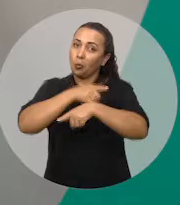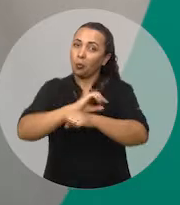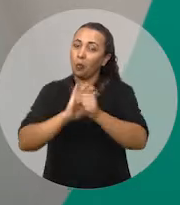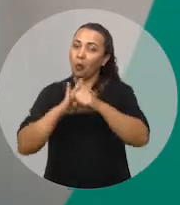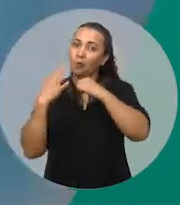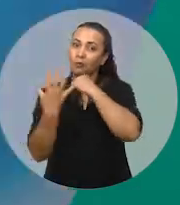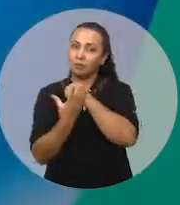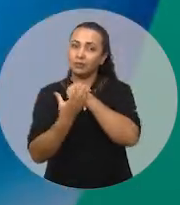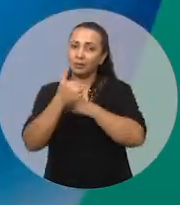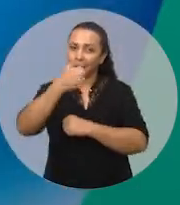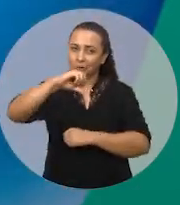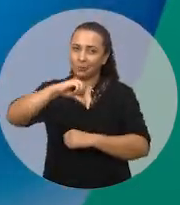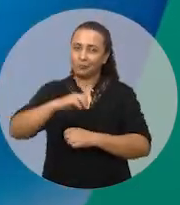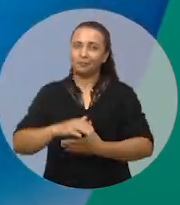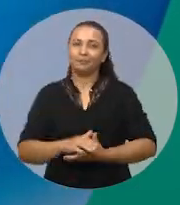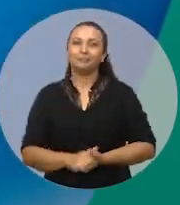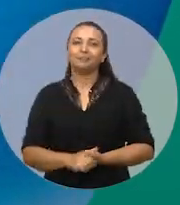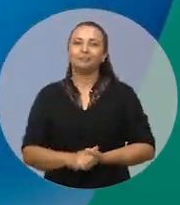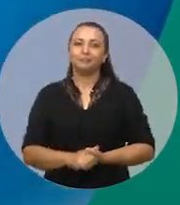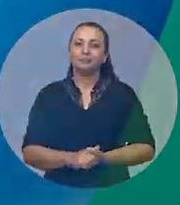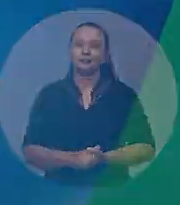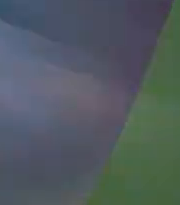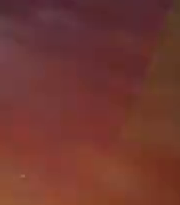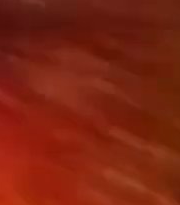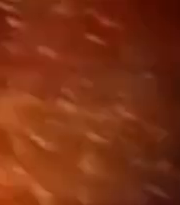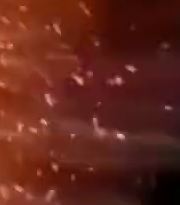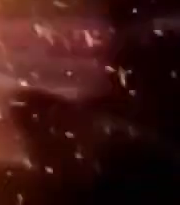no combate à Covid-19.